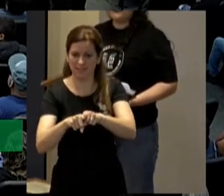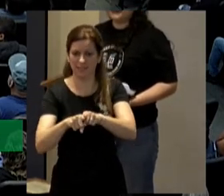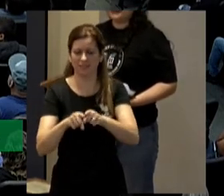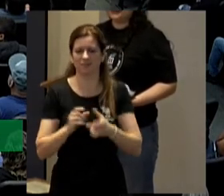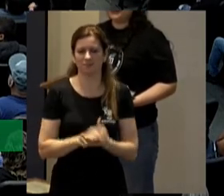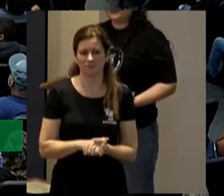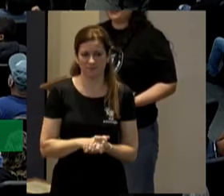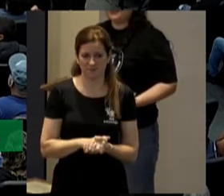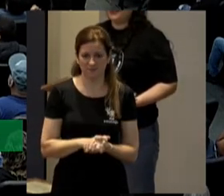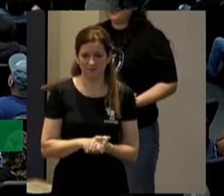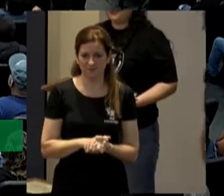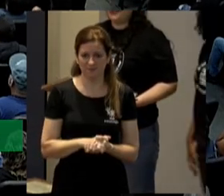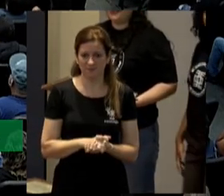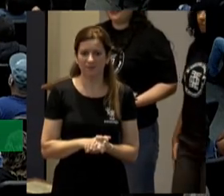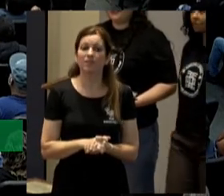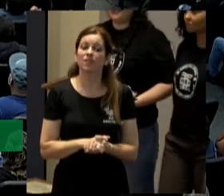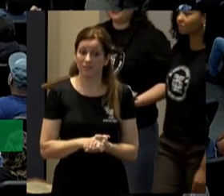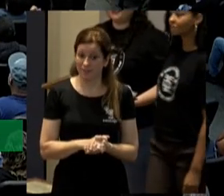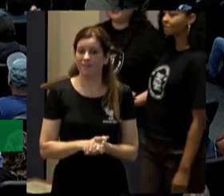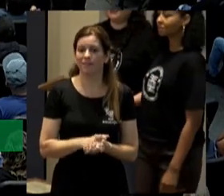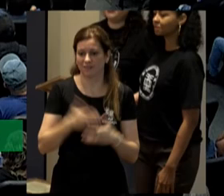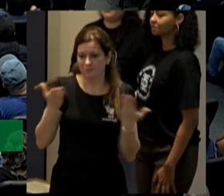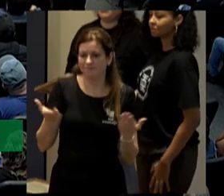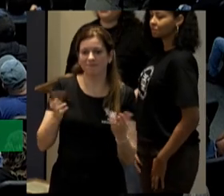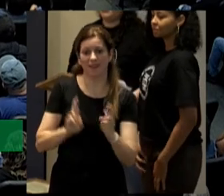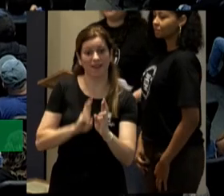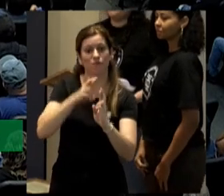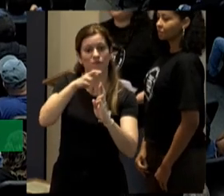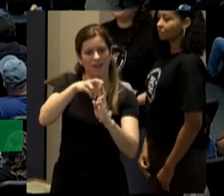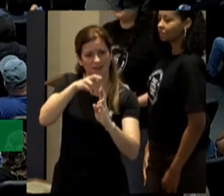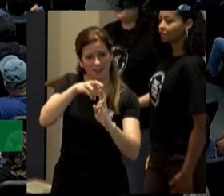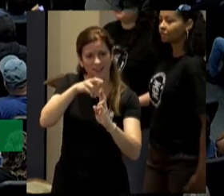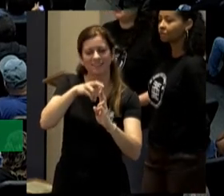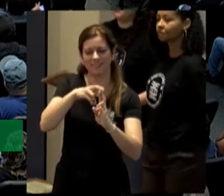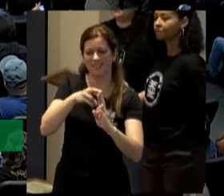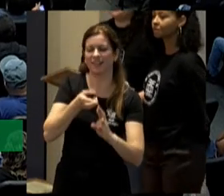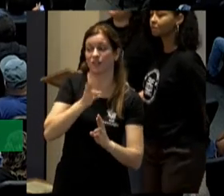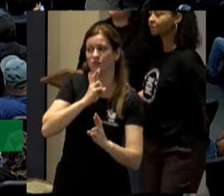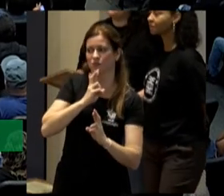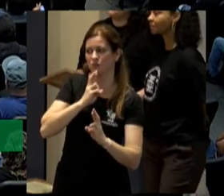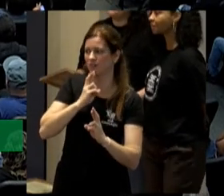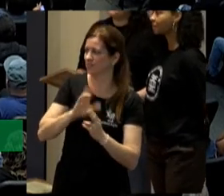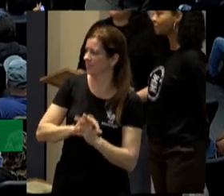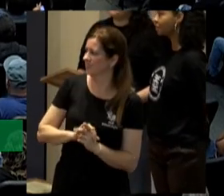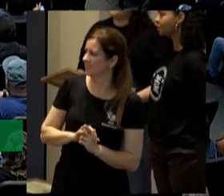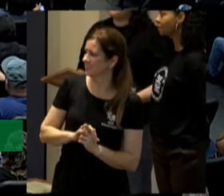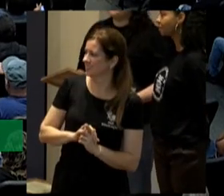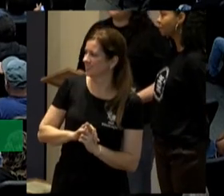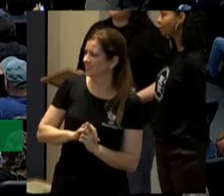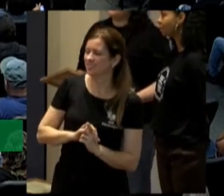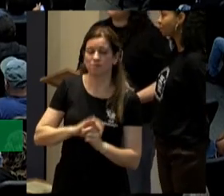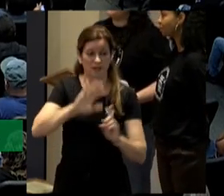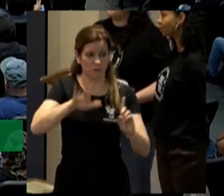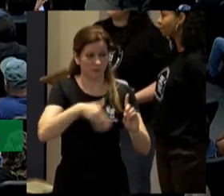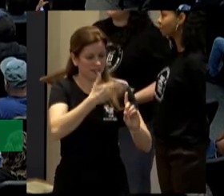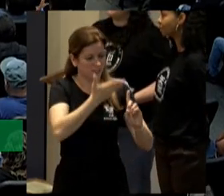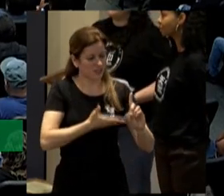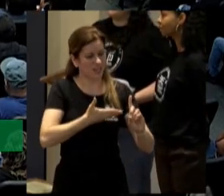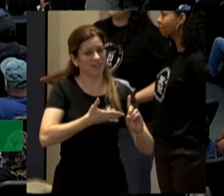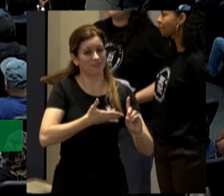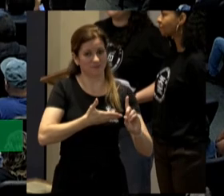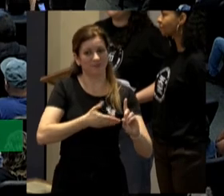também exemplo de resistência. Para homenagear as pessoas que participaram